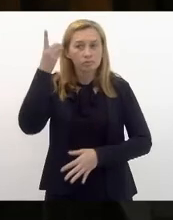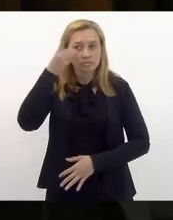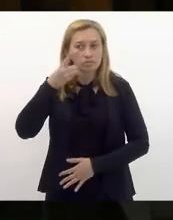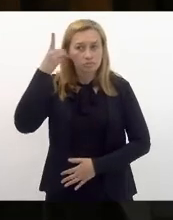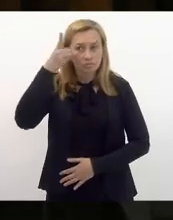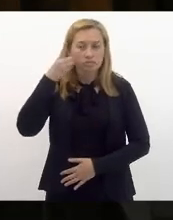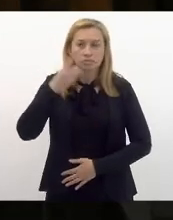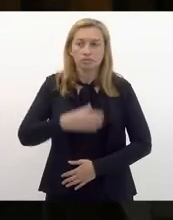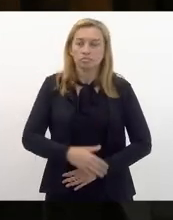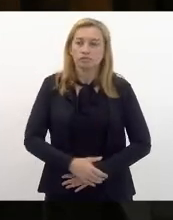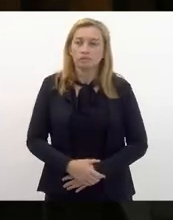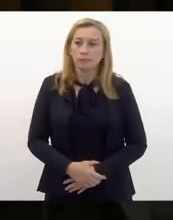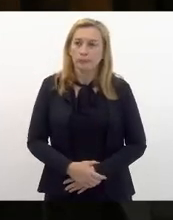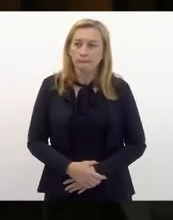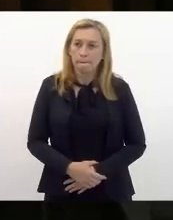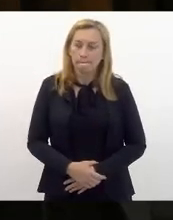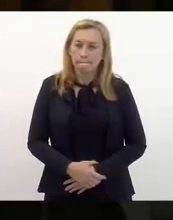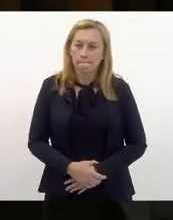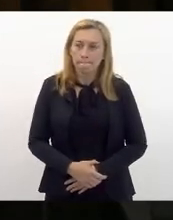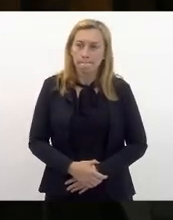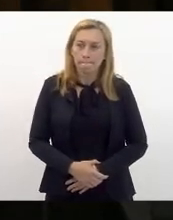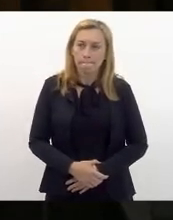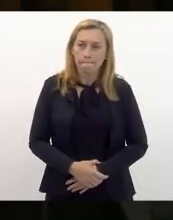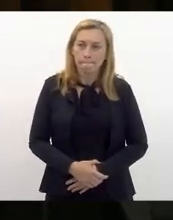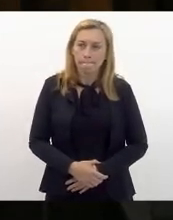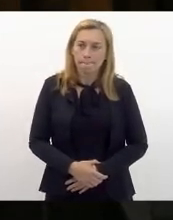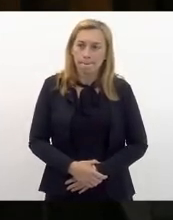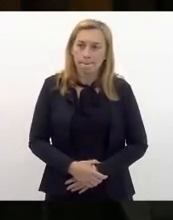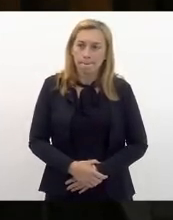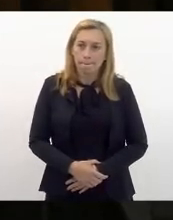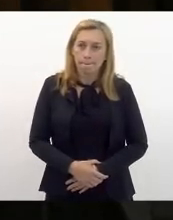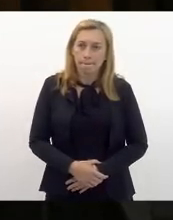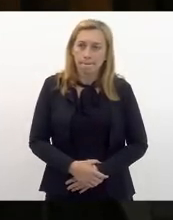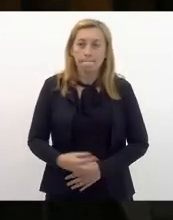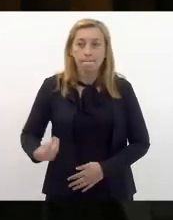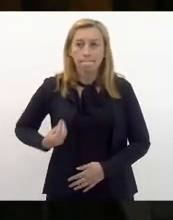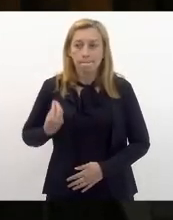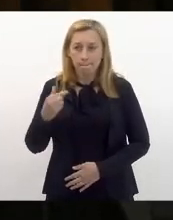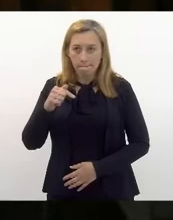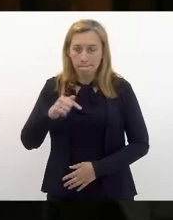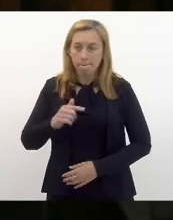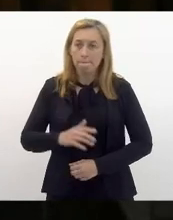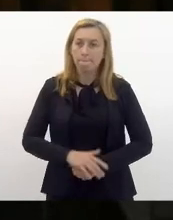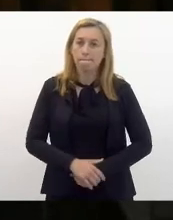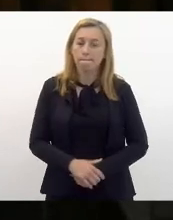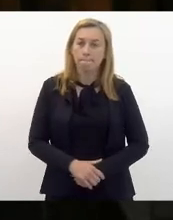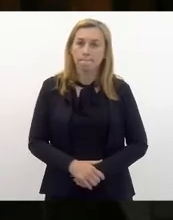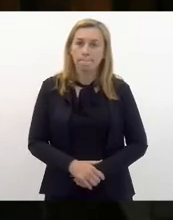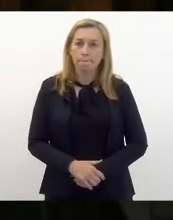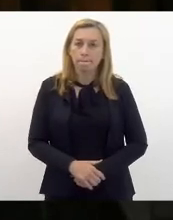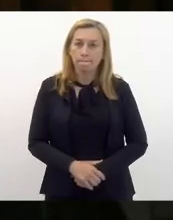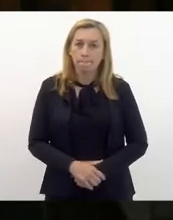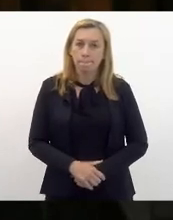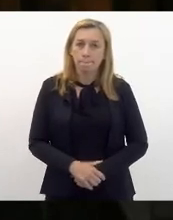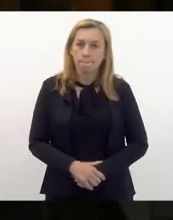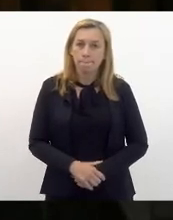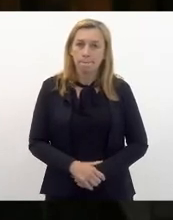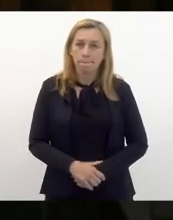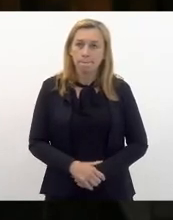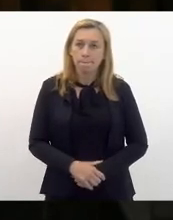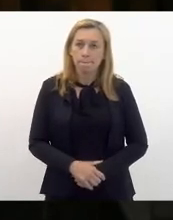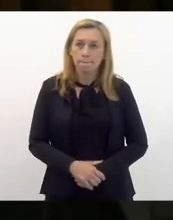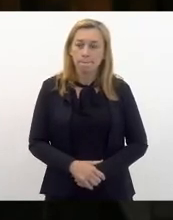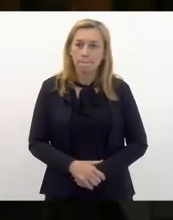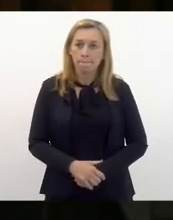Deputados o que estão aqui presente e os que nos